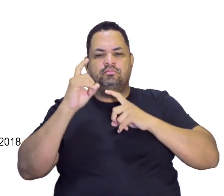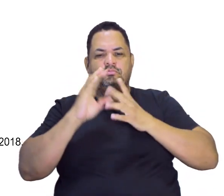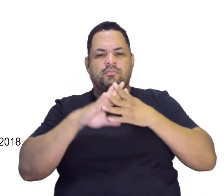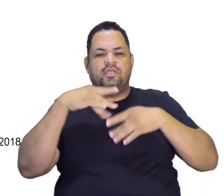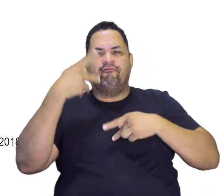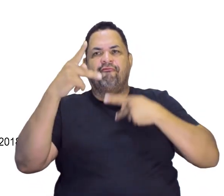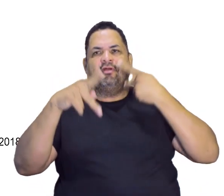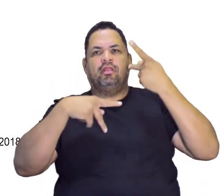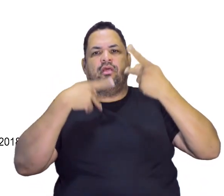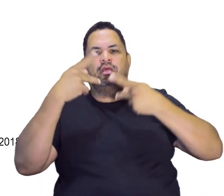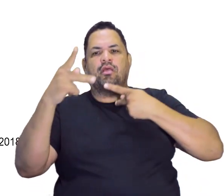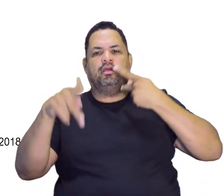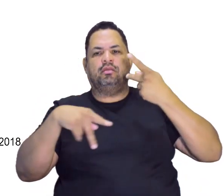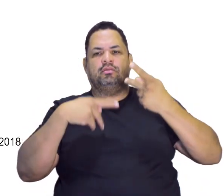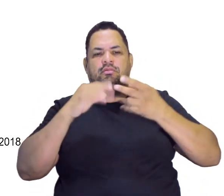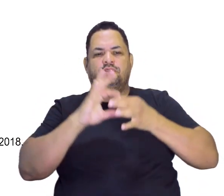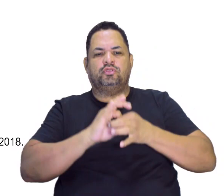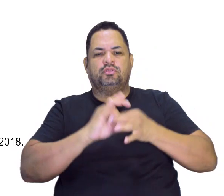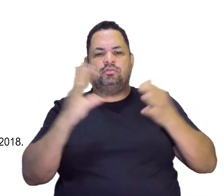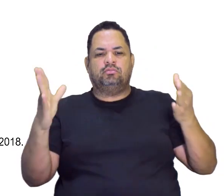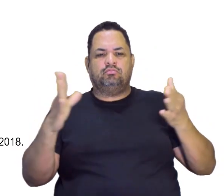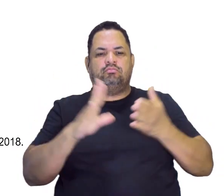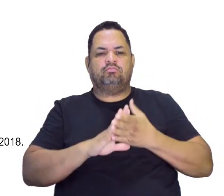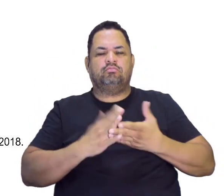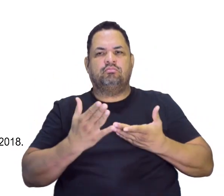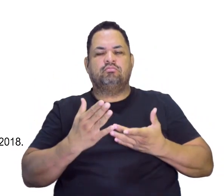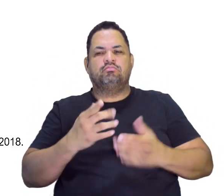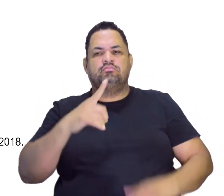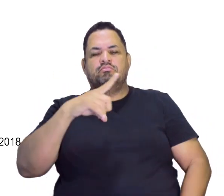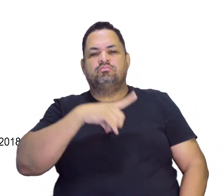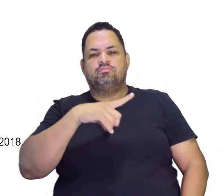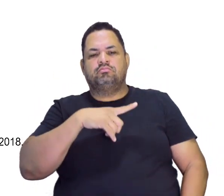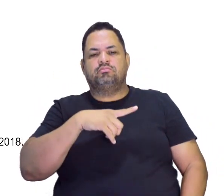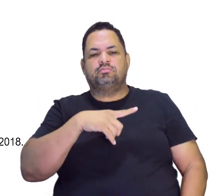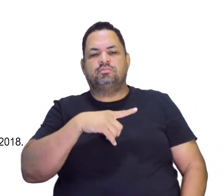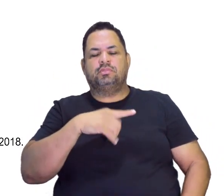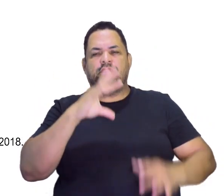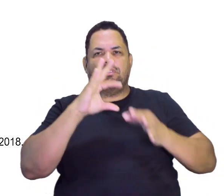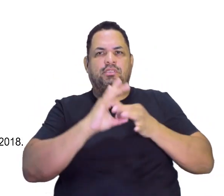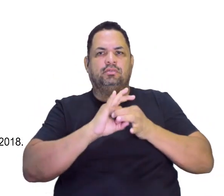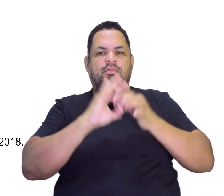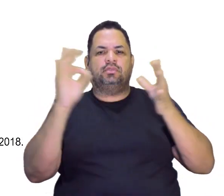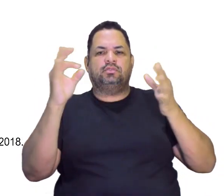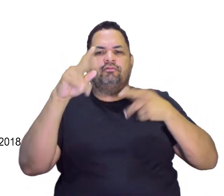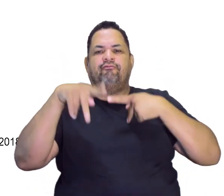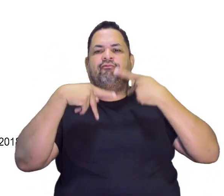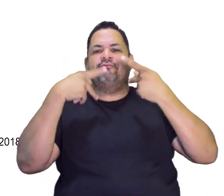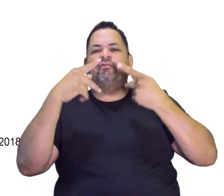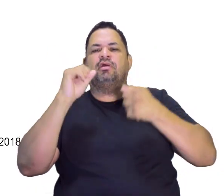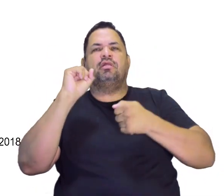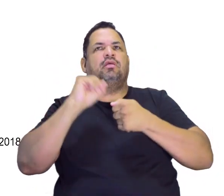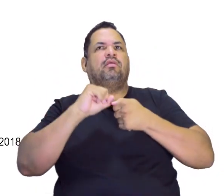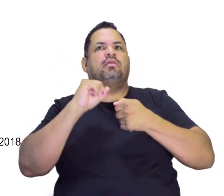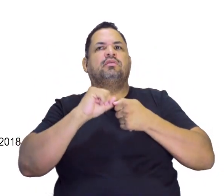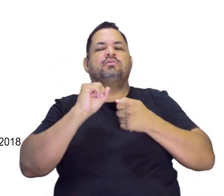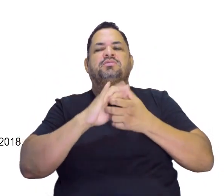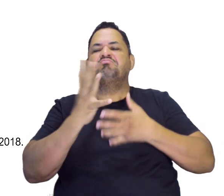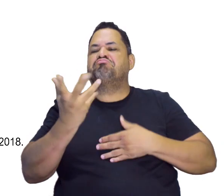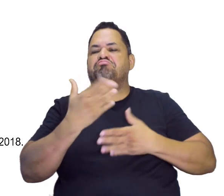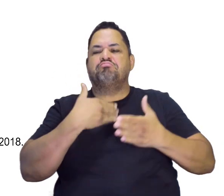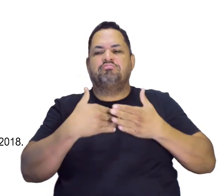expressão era necessário que o artista então tivesse liberdade para fazer do jeito que ele